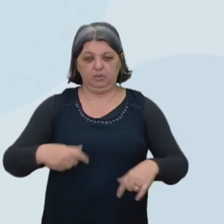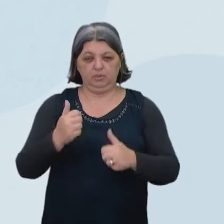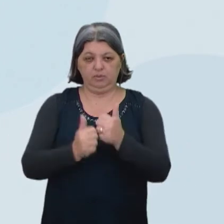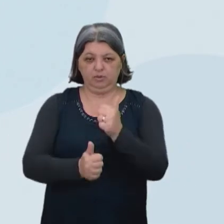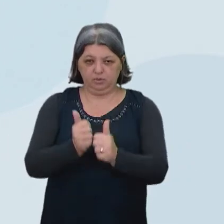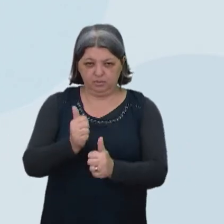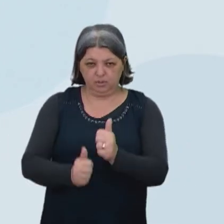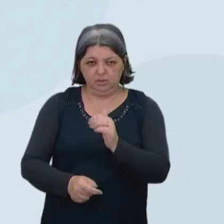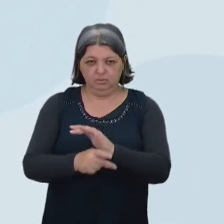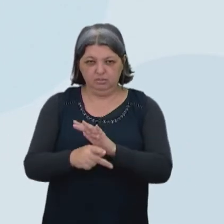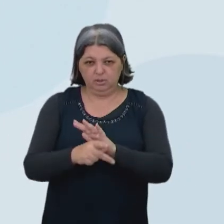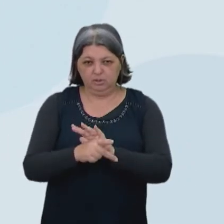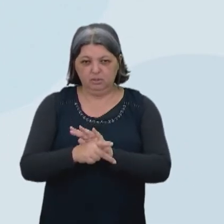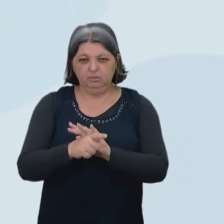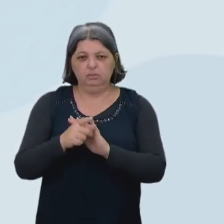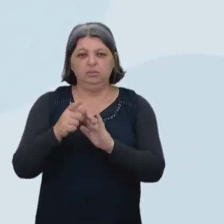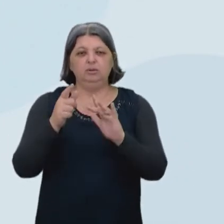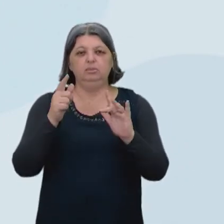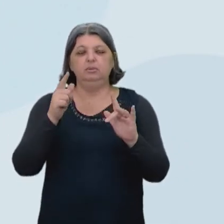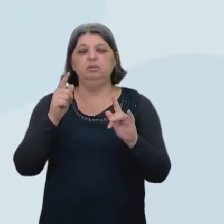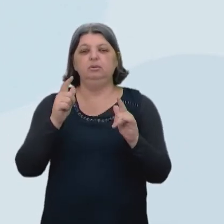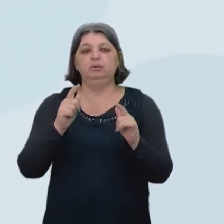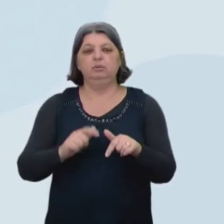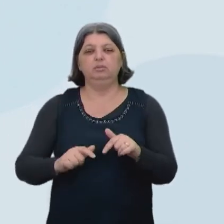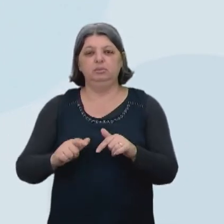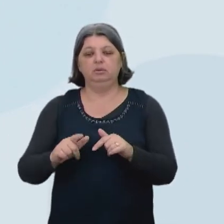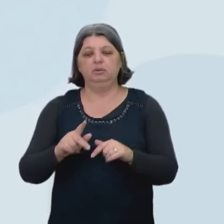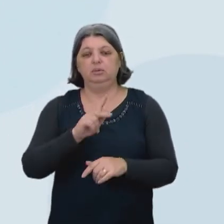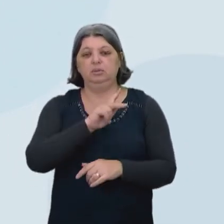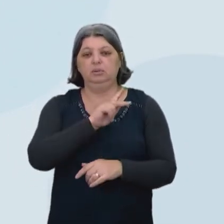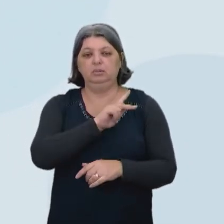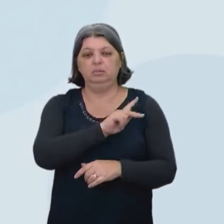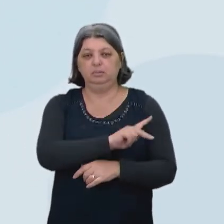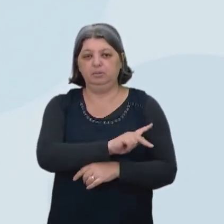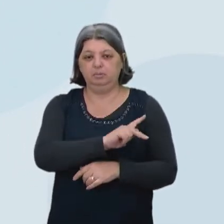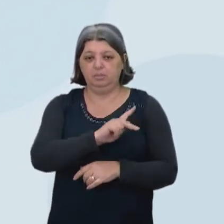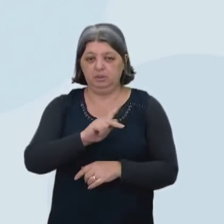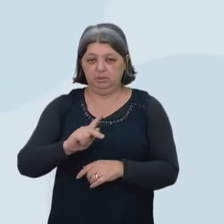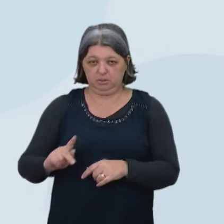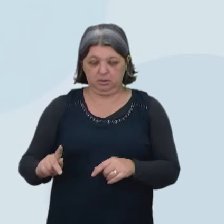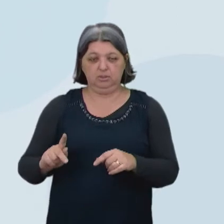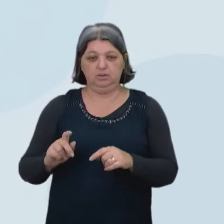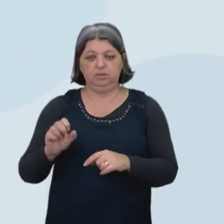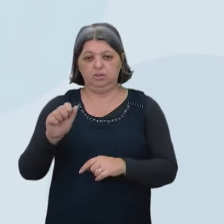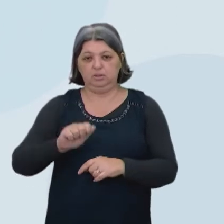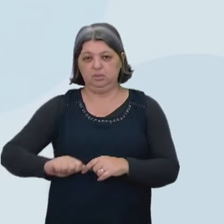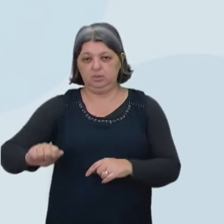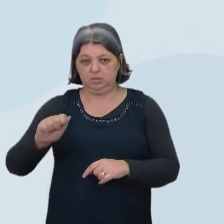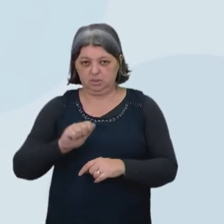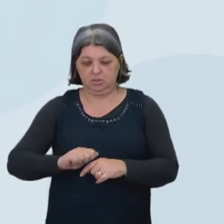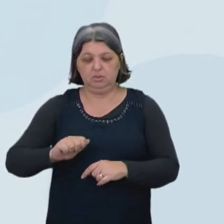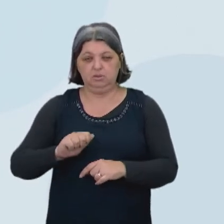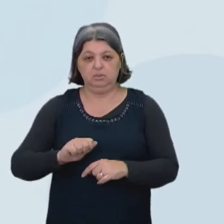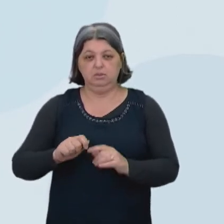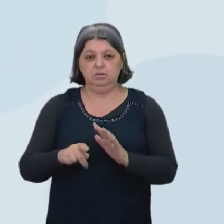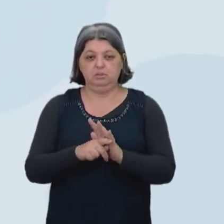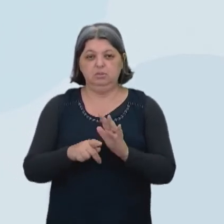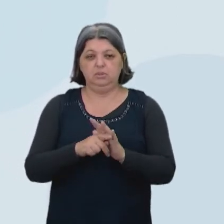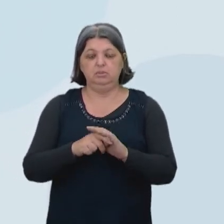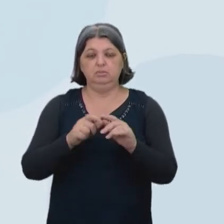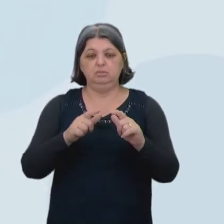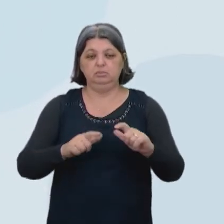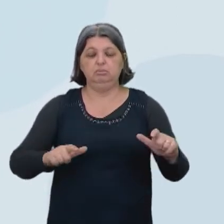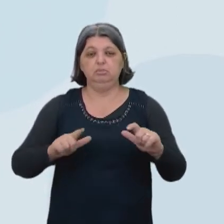do Adeus, foram abaixo. Segundo o presidente da associação, Bruno Lipaus, a Columbida já